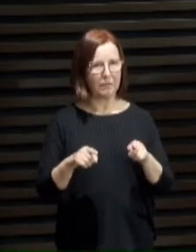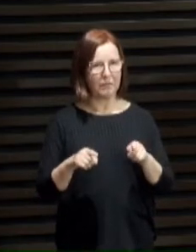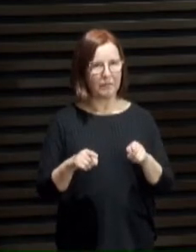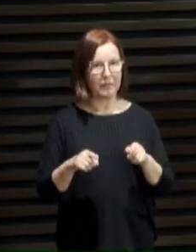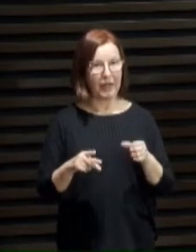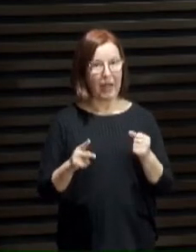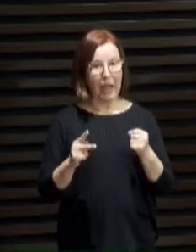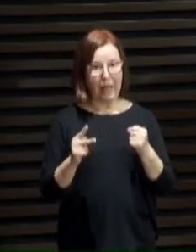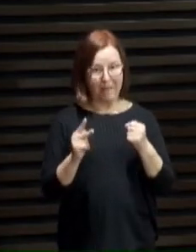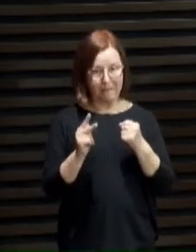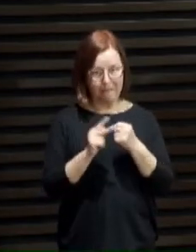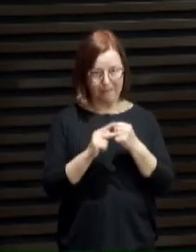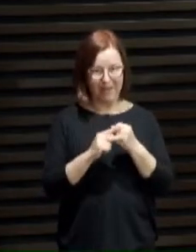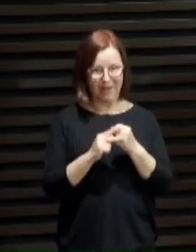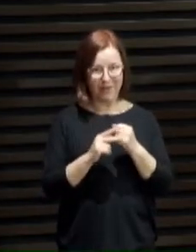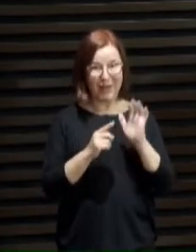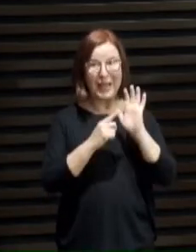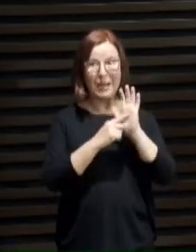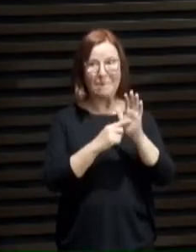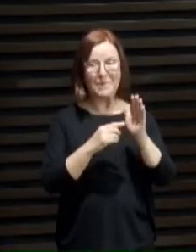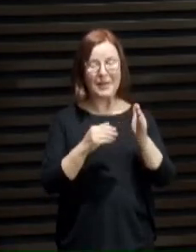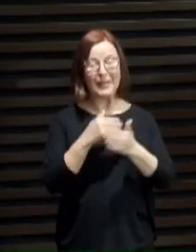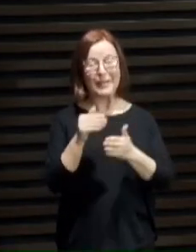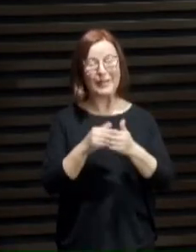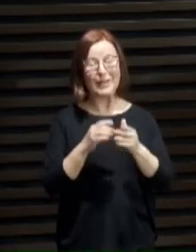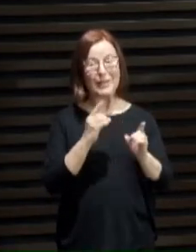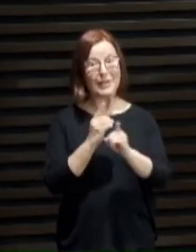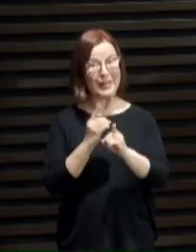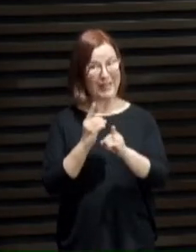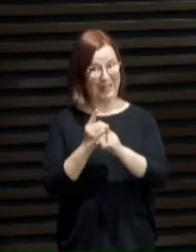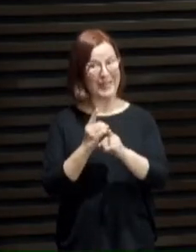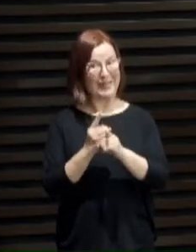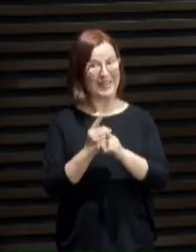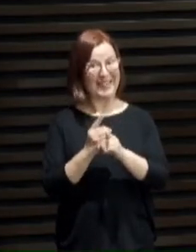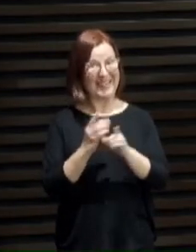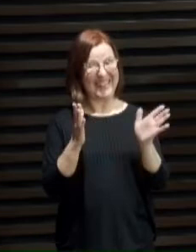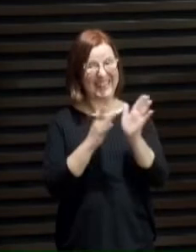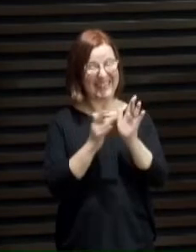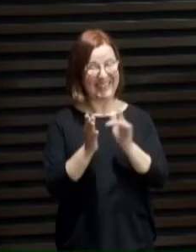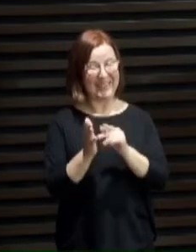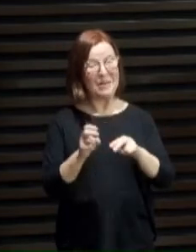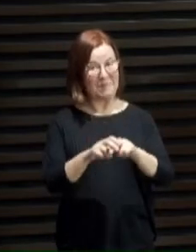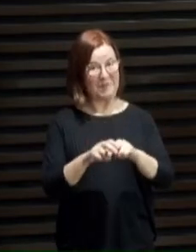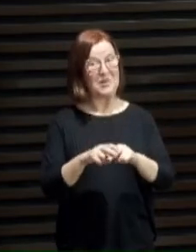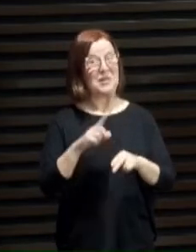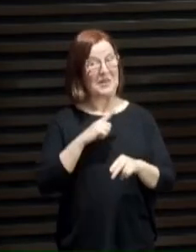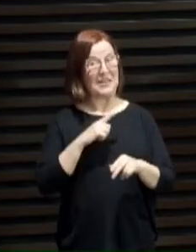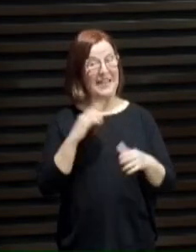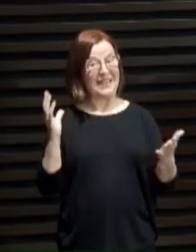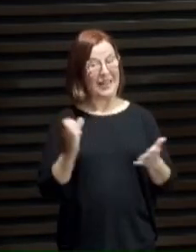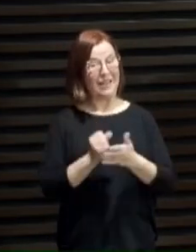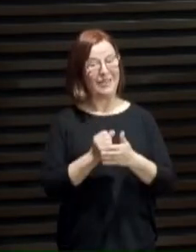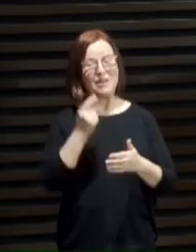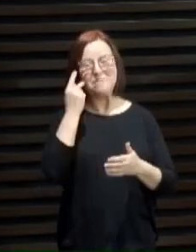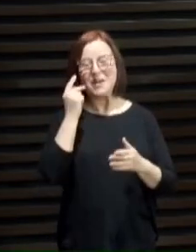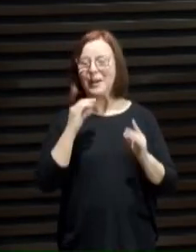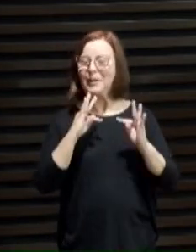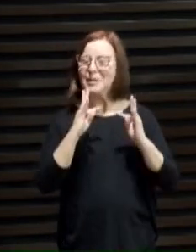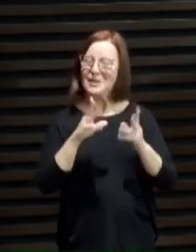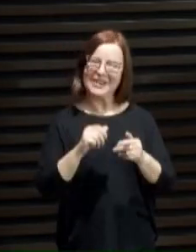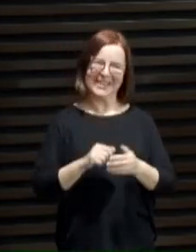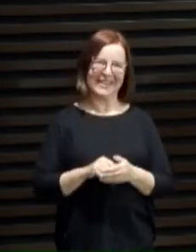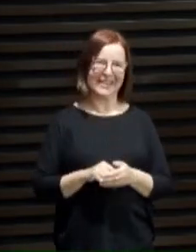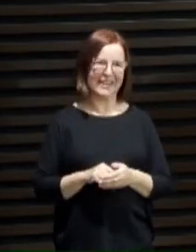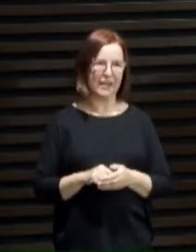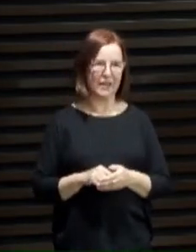de todos os discípulos de Jesus, meus irmãos. Por isso que tem salvação para todo mundo, a regra é baixa, né? Se Pedro é discípulo de